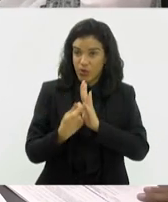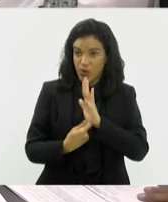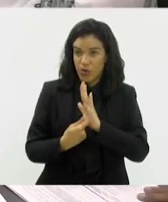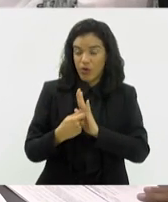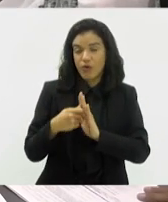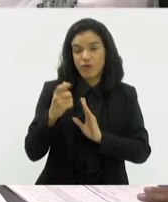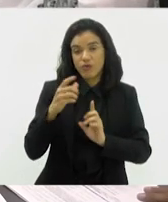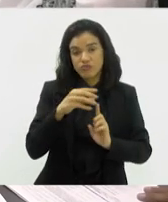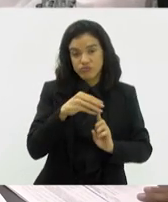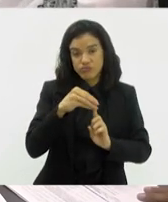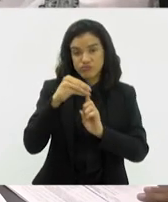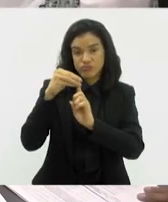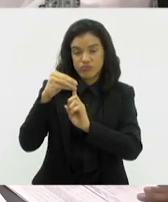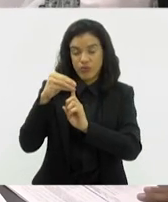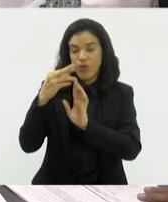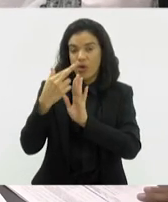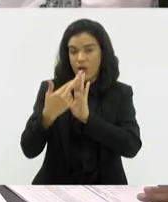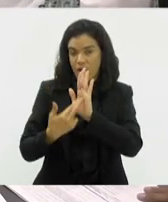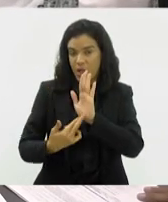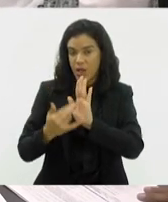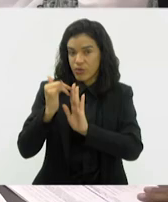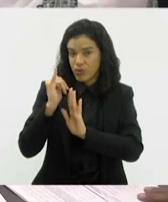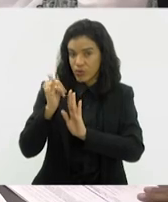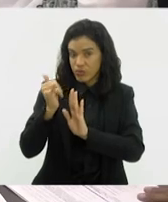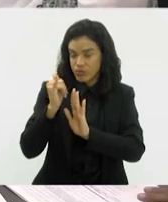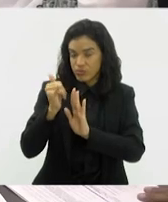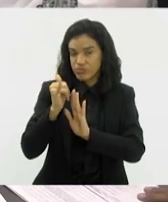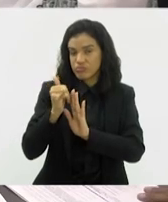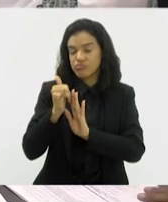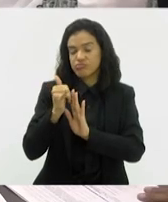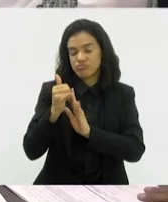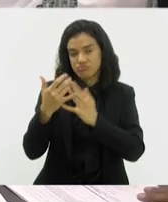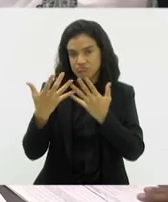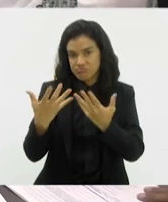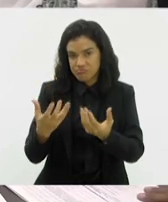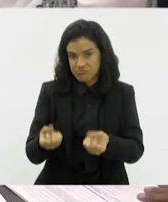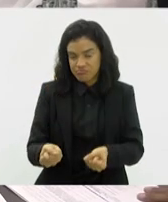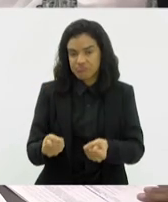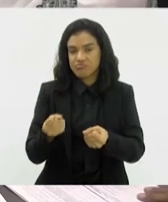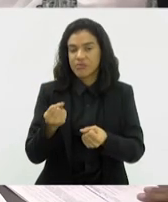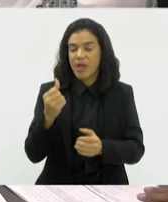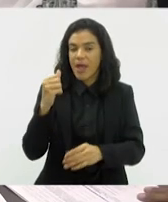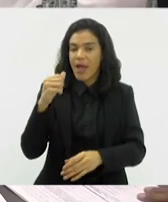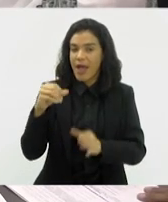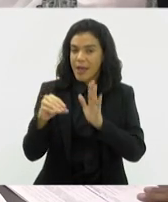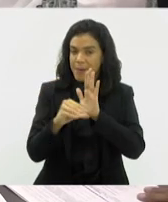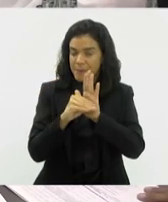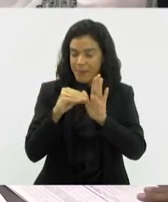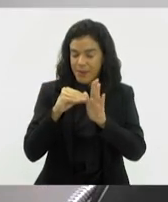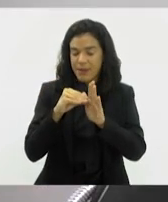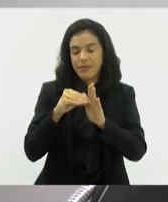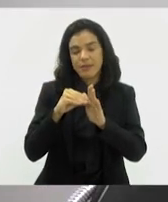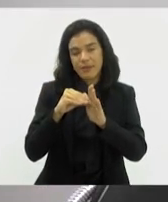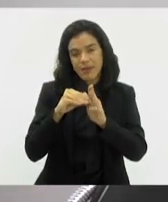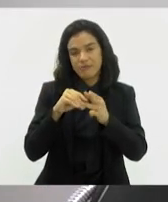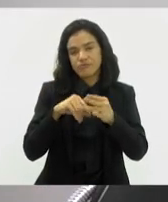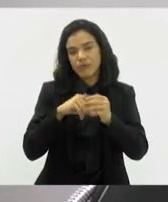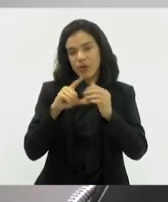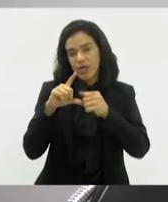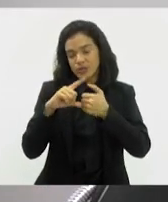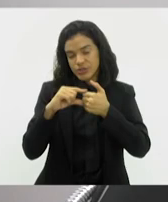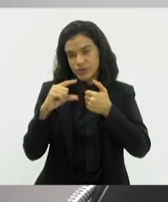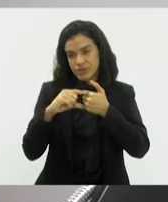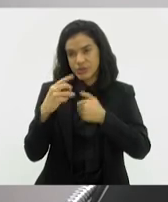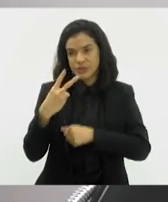designar relator do vencido, acatada a emenda modificativa ao artigo 3º e